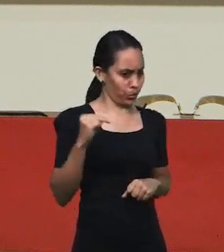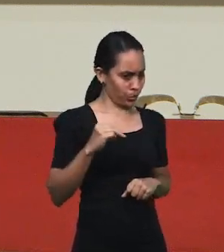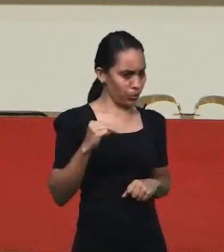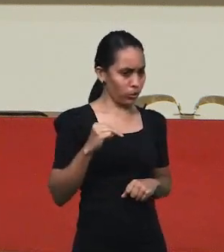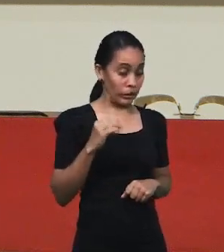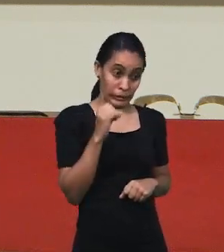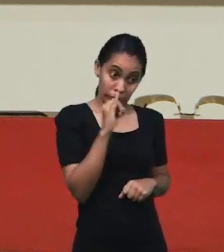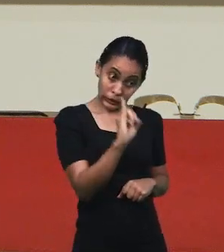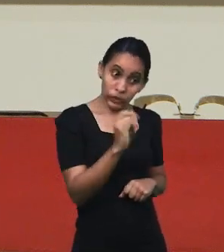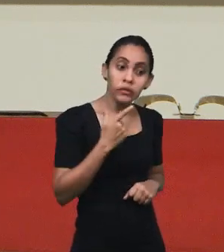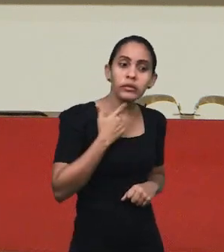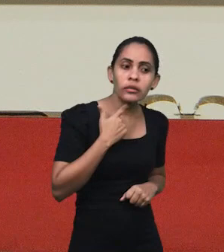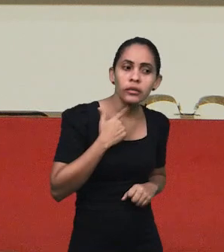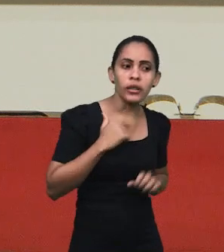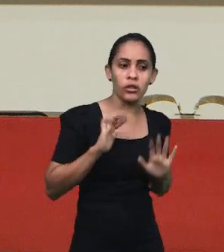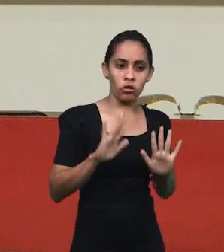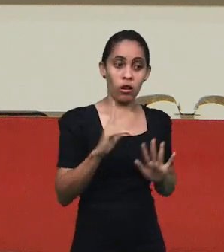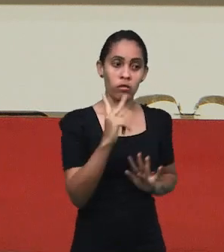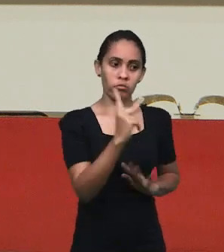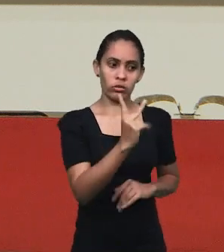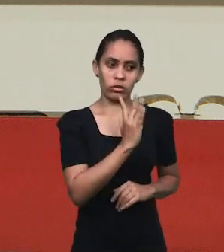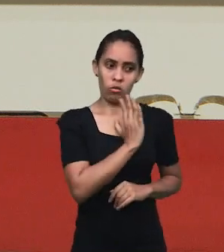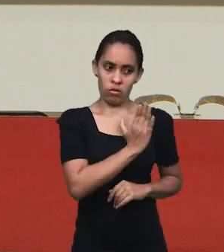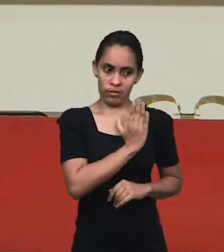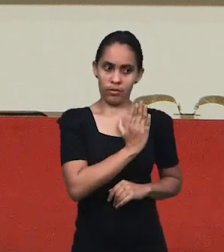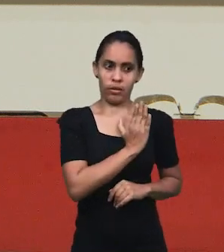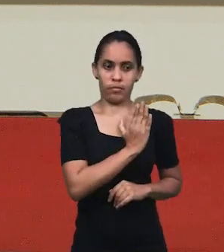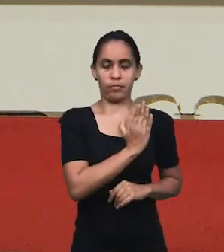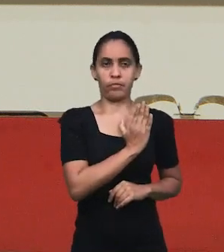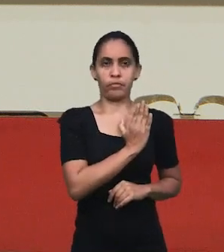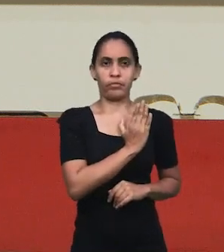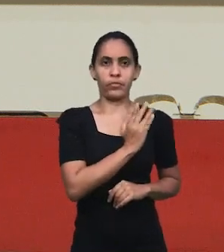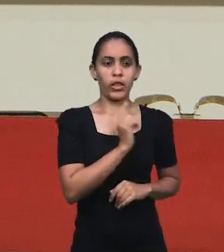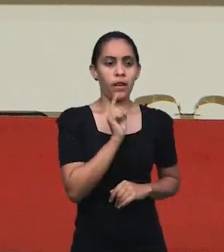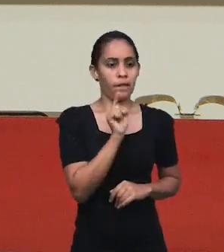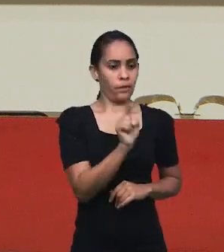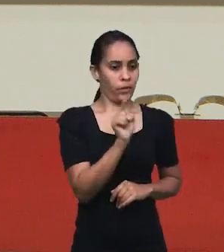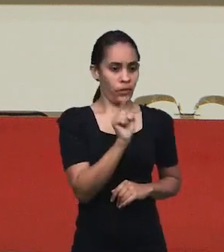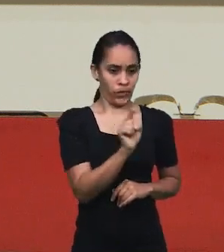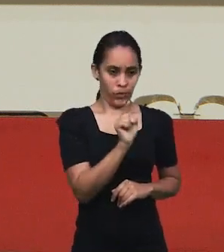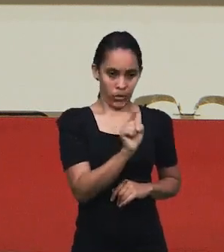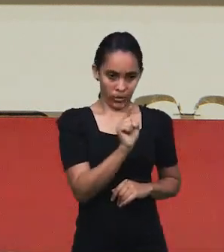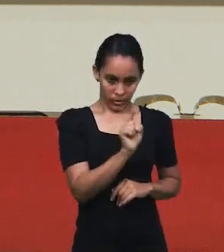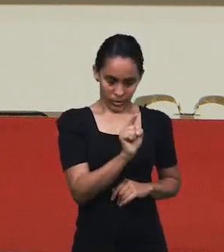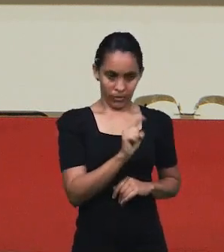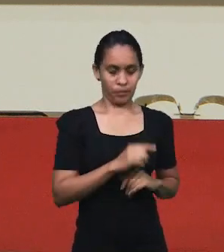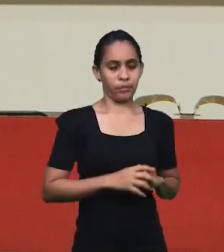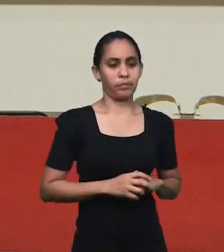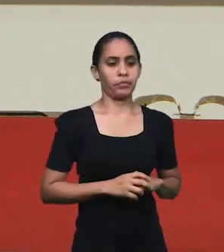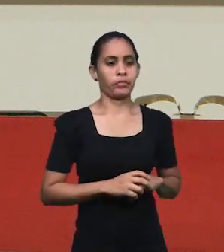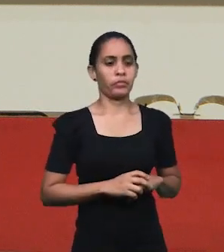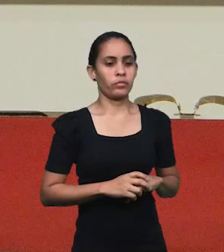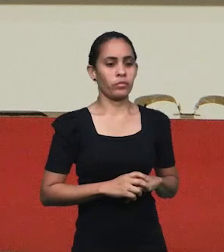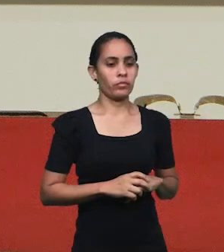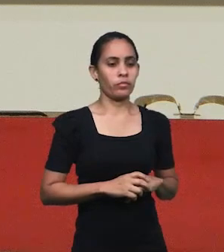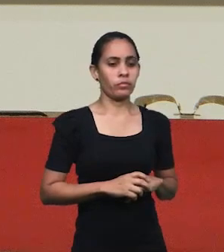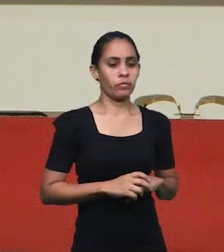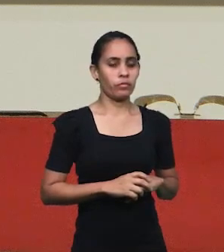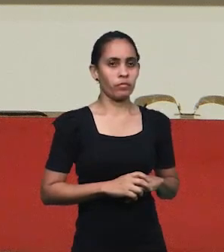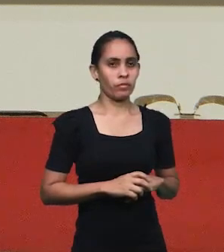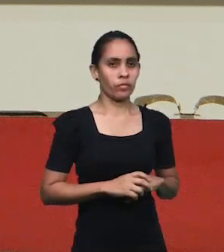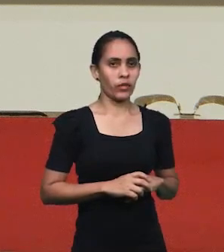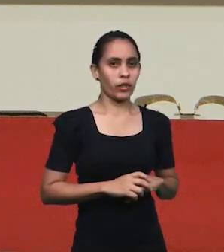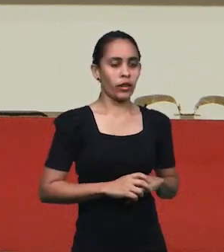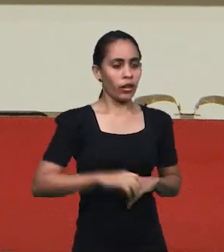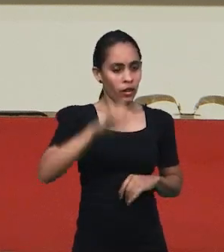você consagrar a sua carreira ao Deus Todo-Poderoso. Você